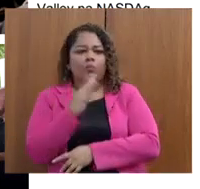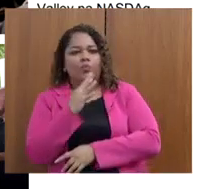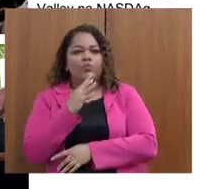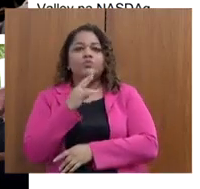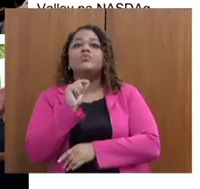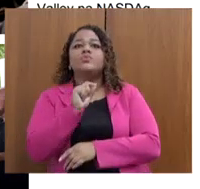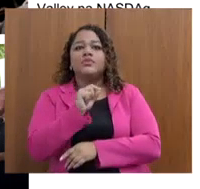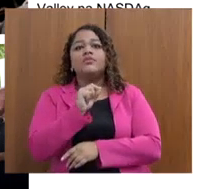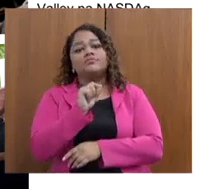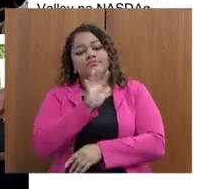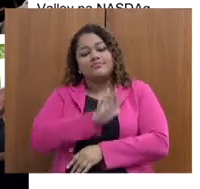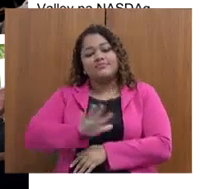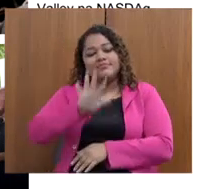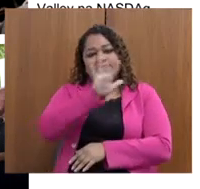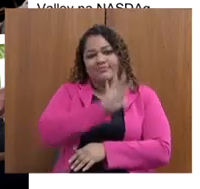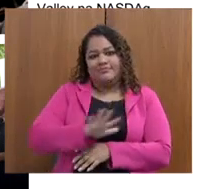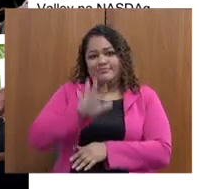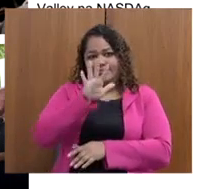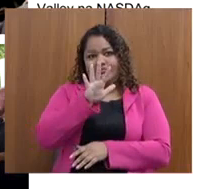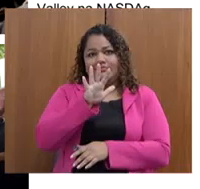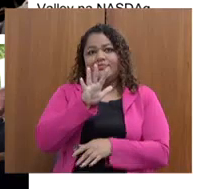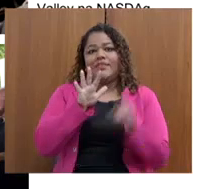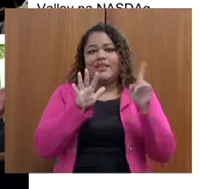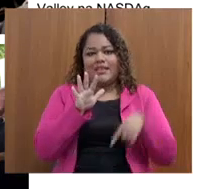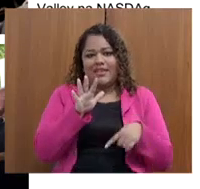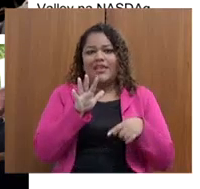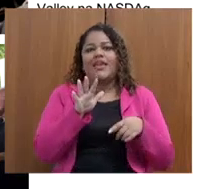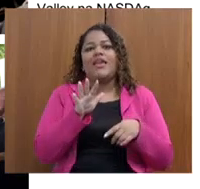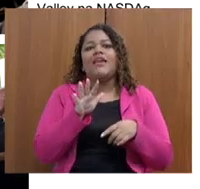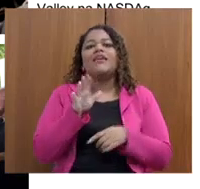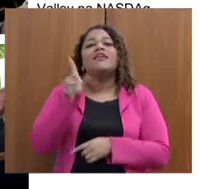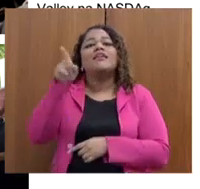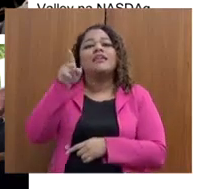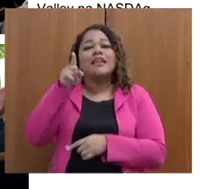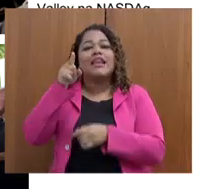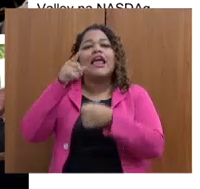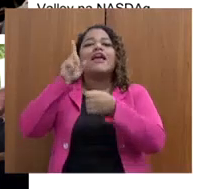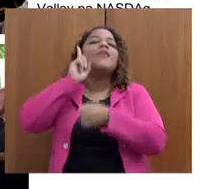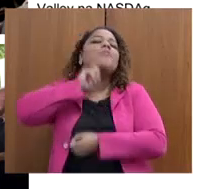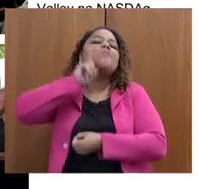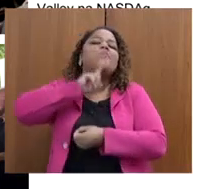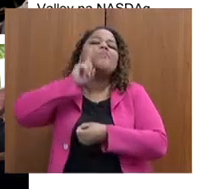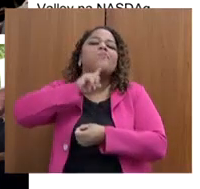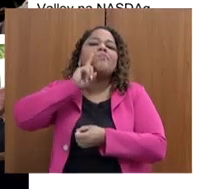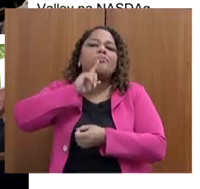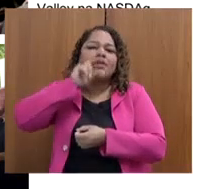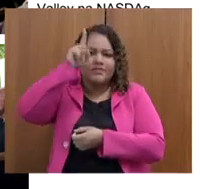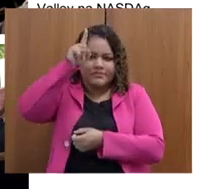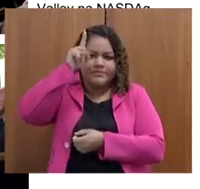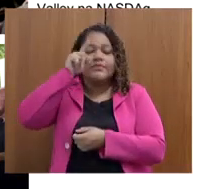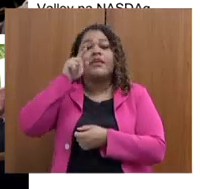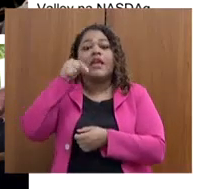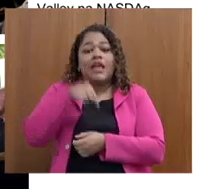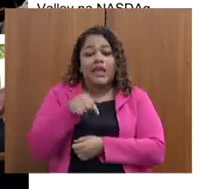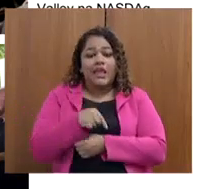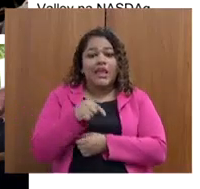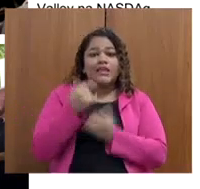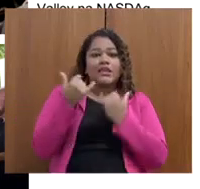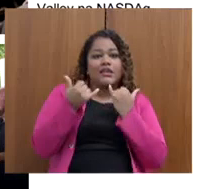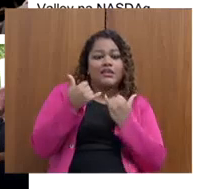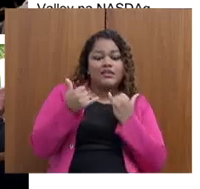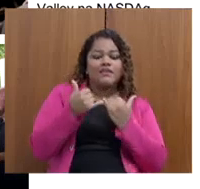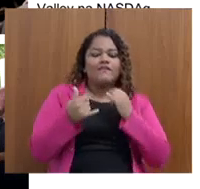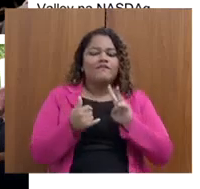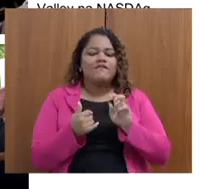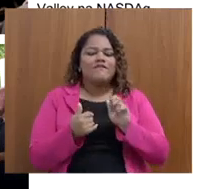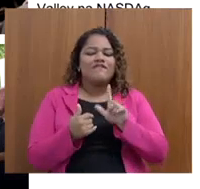para nós doravante conhecida Vale das oportunidades que é o nosso Vale do Jequitinhonha Mucuri para